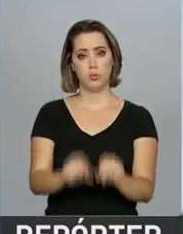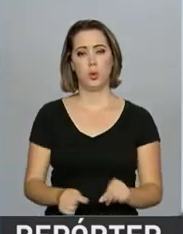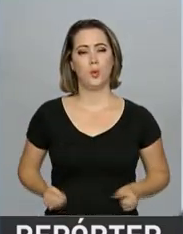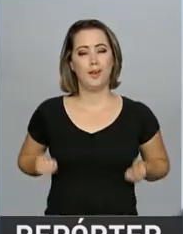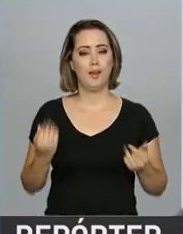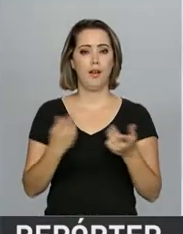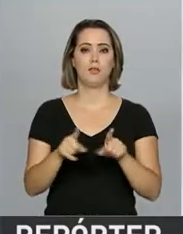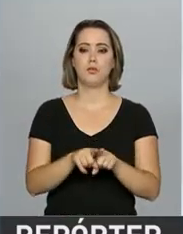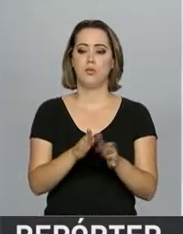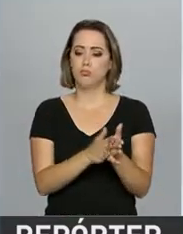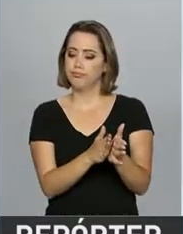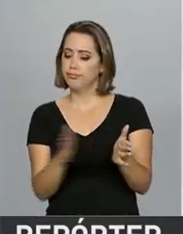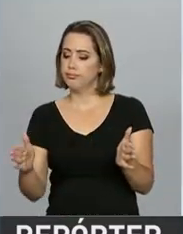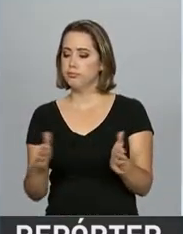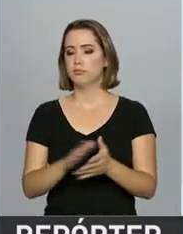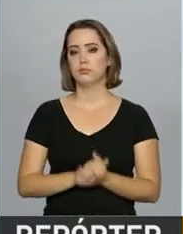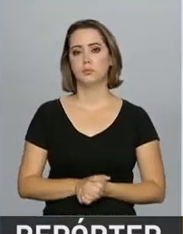e prazos